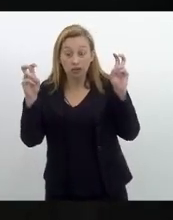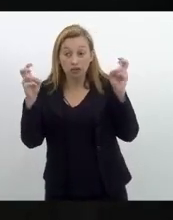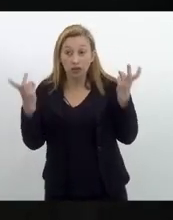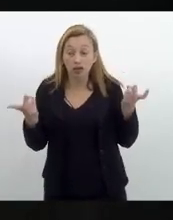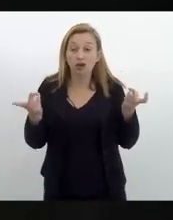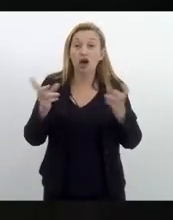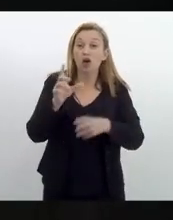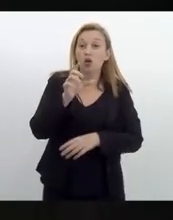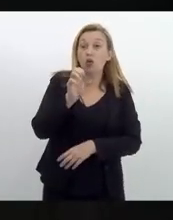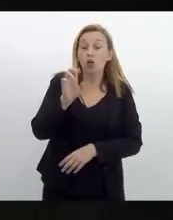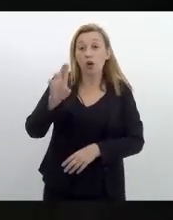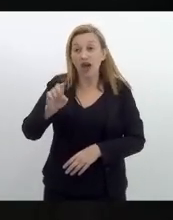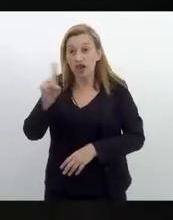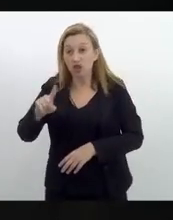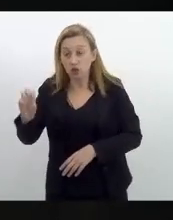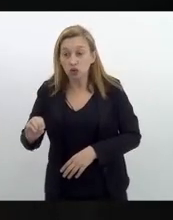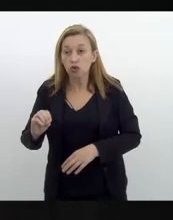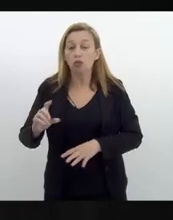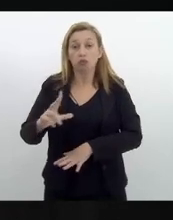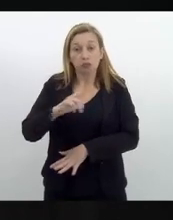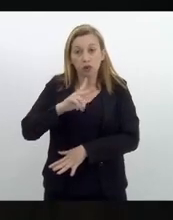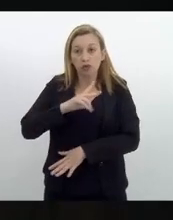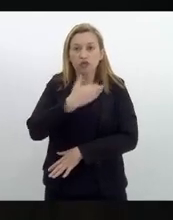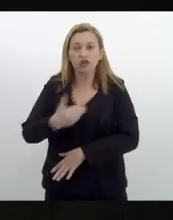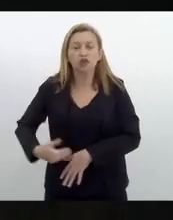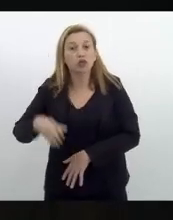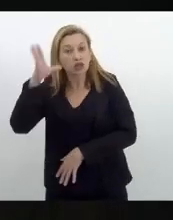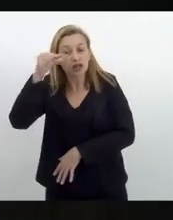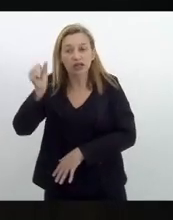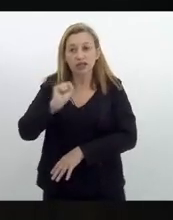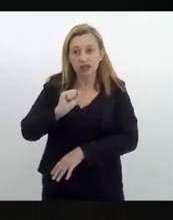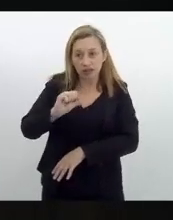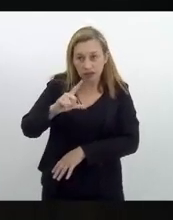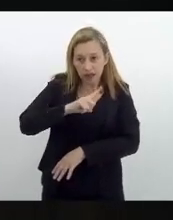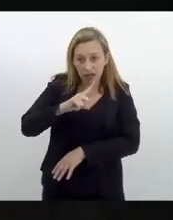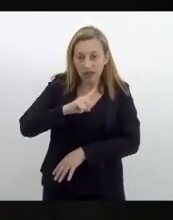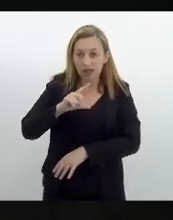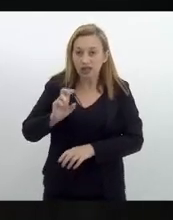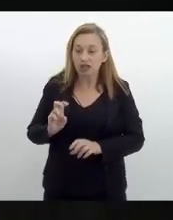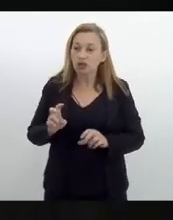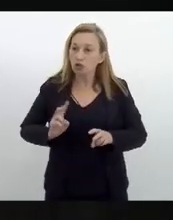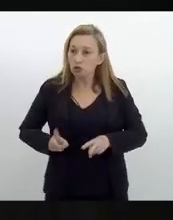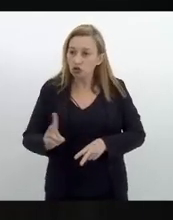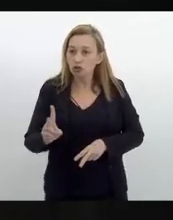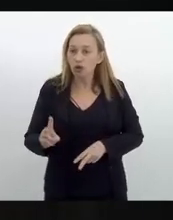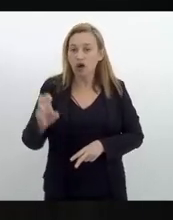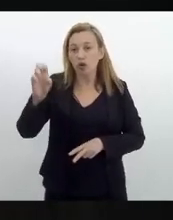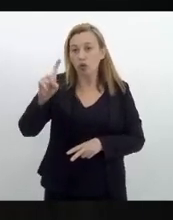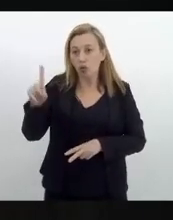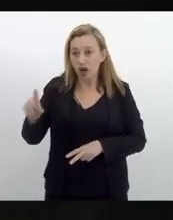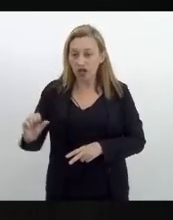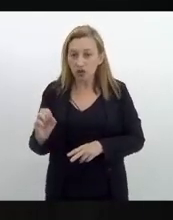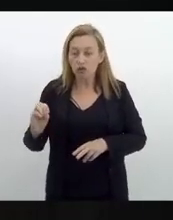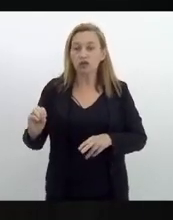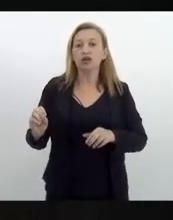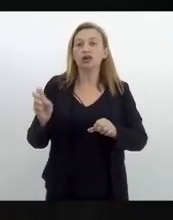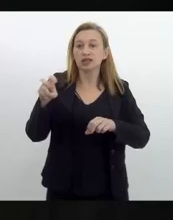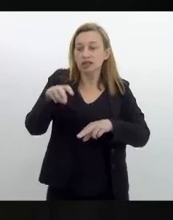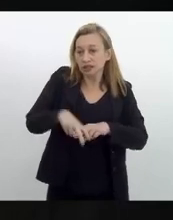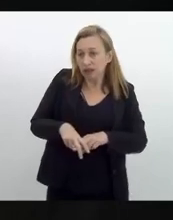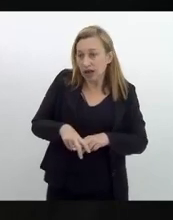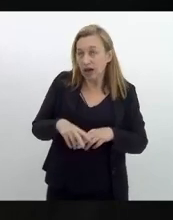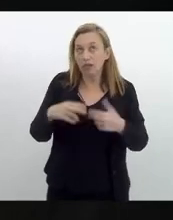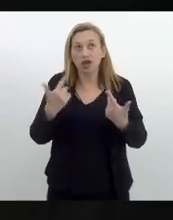governador tem o interesse de manter ao ESO, de sentar, e aí a gente faz compensação. Agora, não dá para